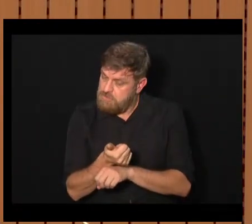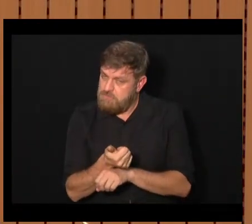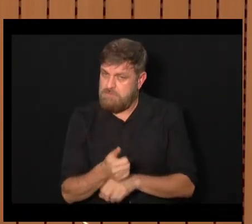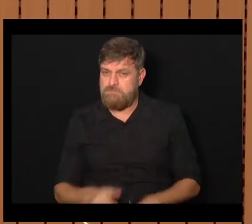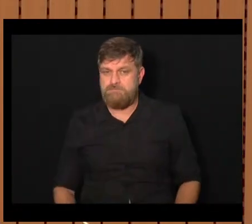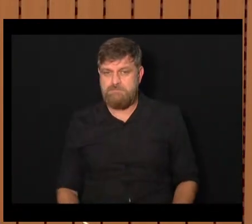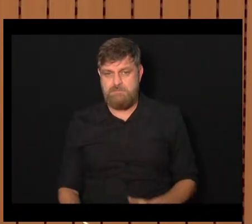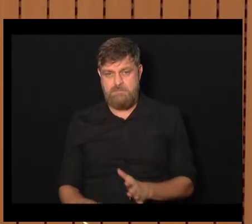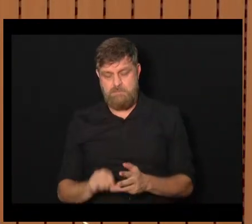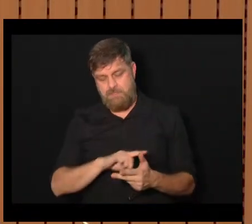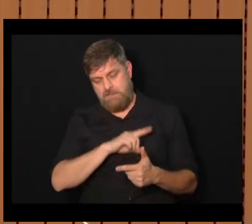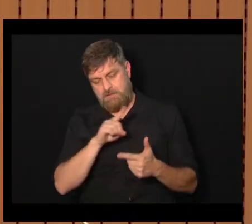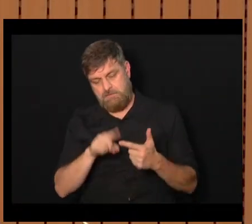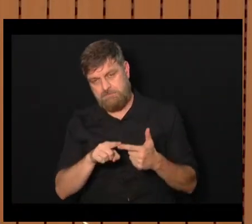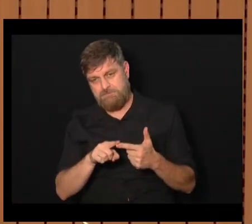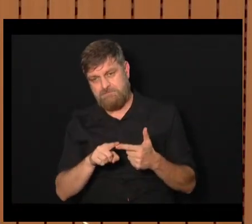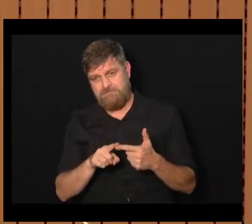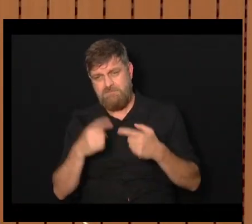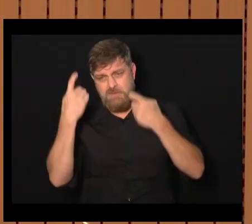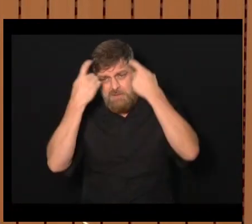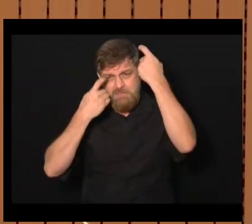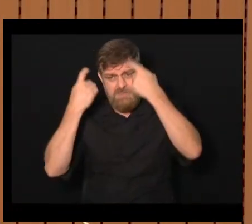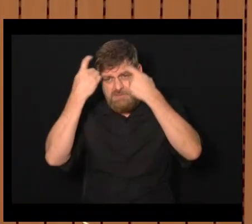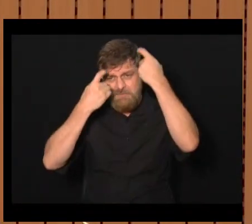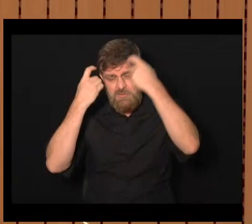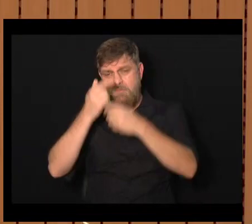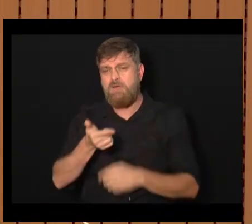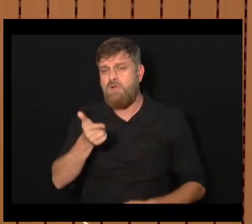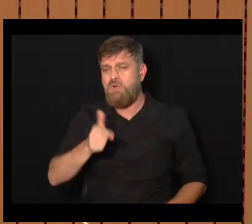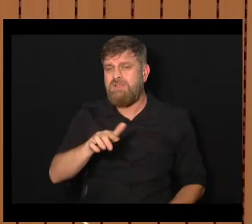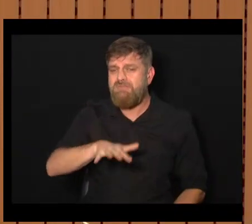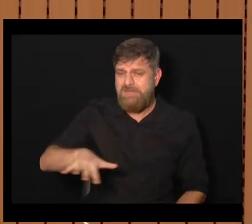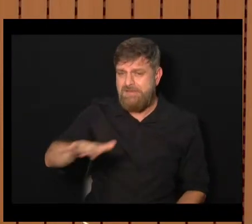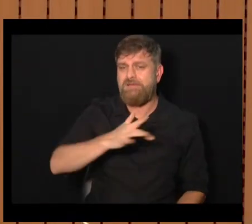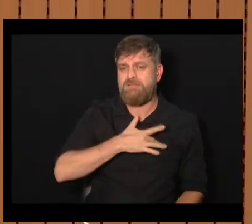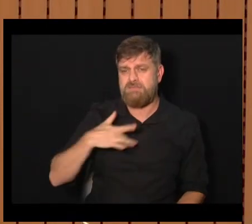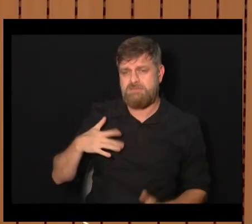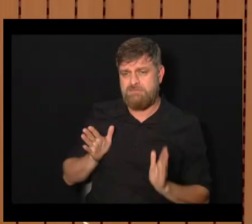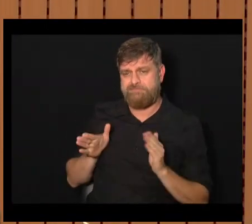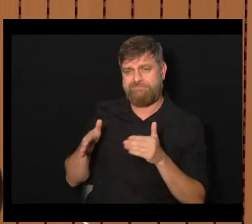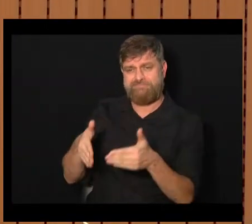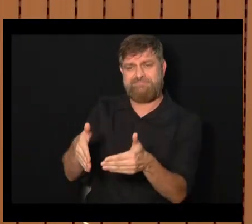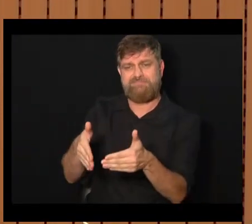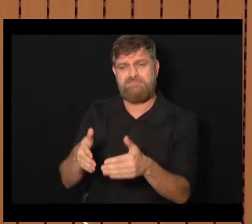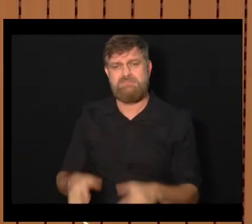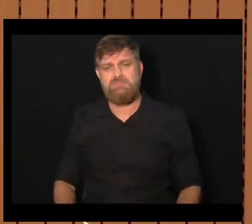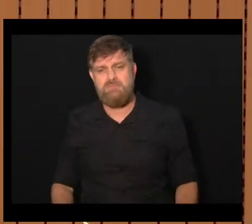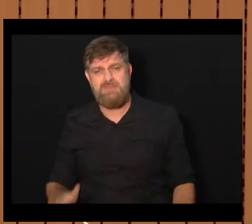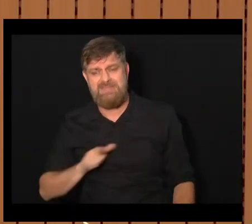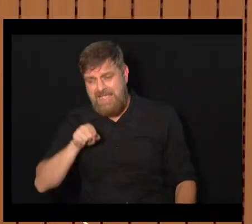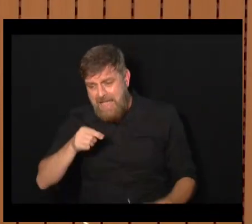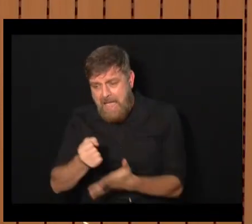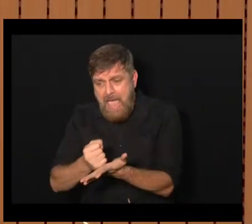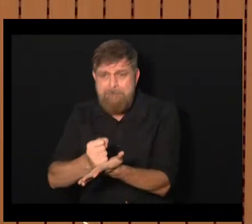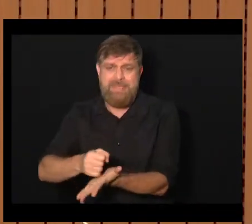primeiramente, falar disso. A segunda coisa é a minha preocupação, mais uma vez, na área da saúde pública, com a falta de medicamentos na nossa